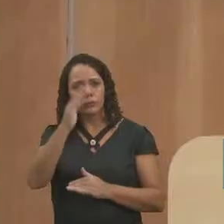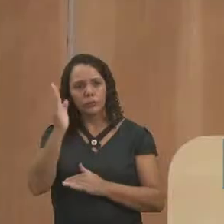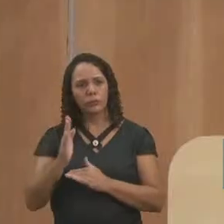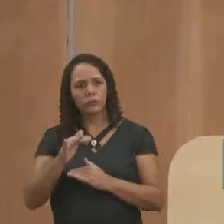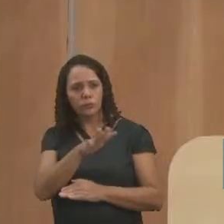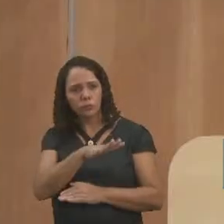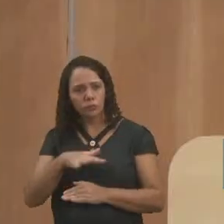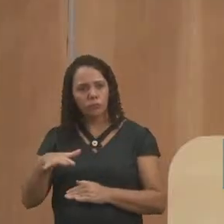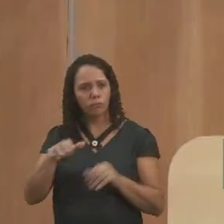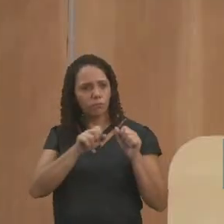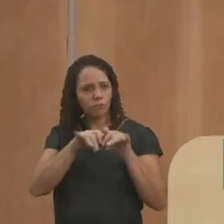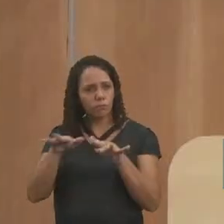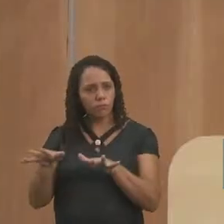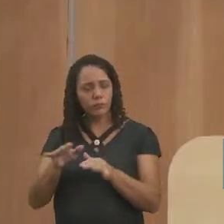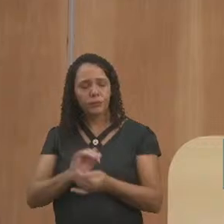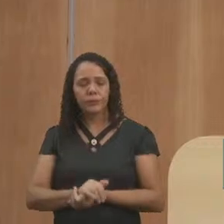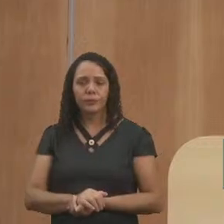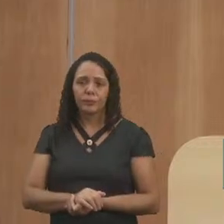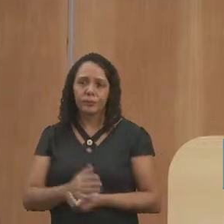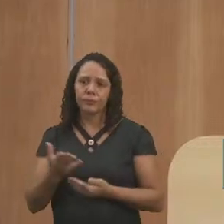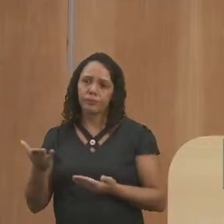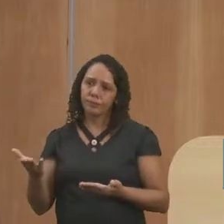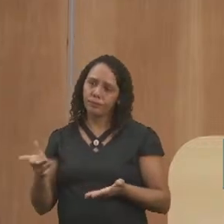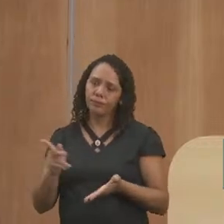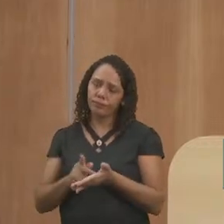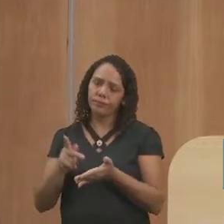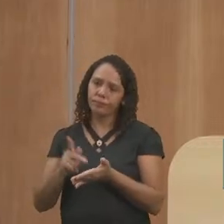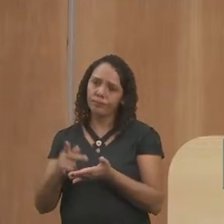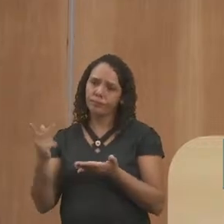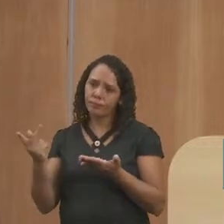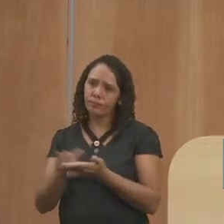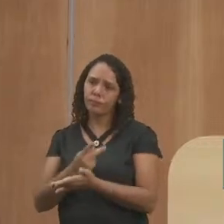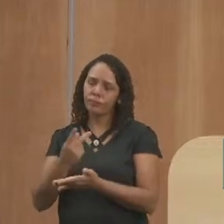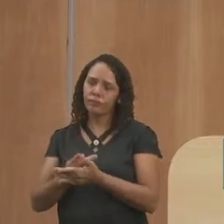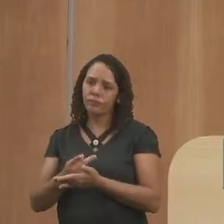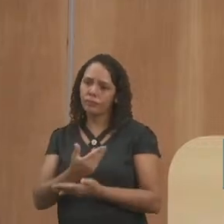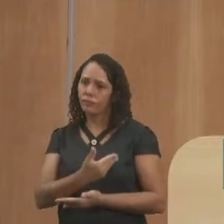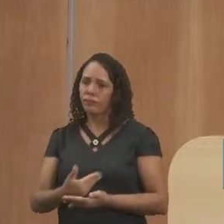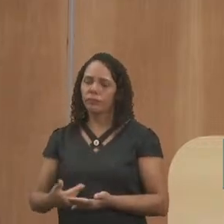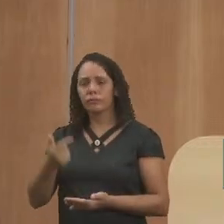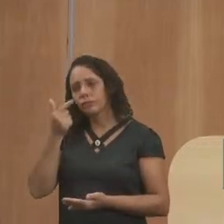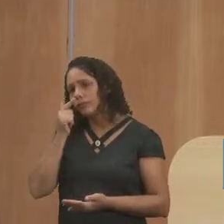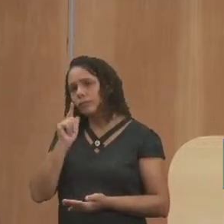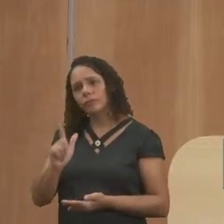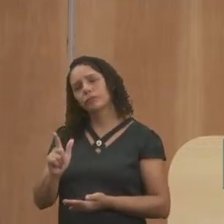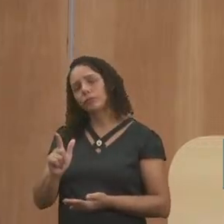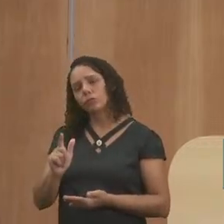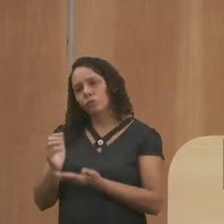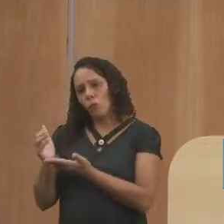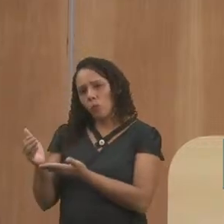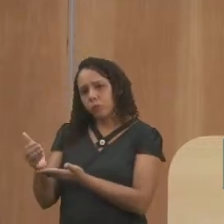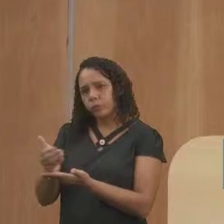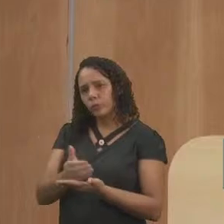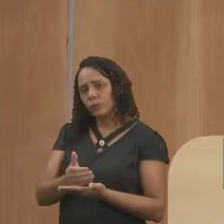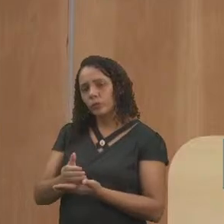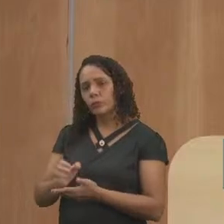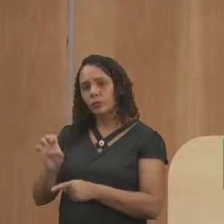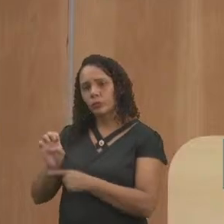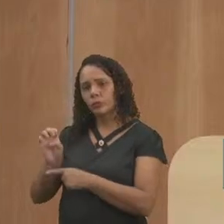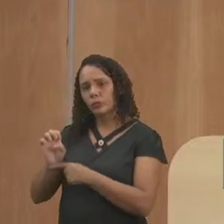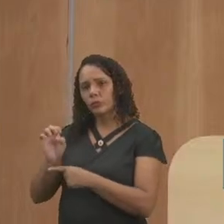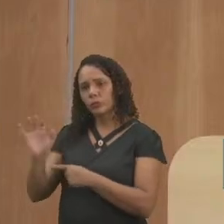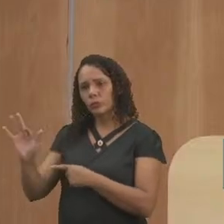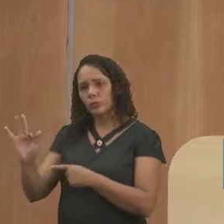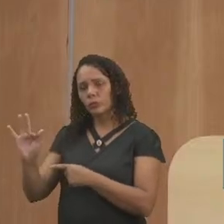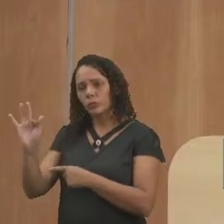Olha, realmente falhou nisso. O governo, não conseguimos contrair tantos recursos do governo do Estado e do governo